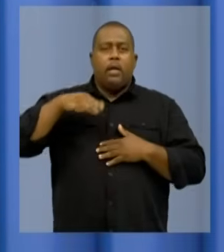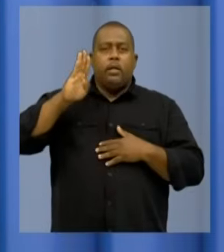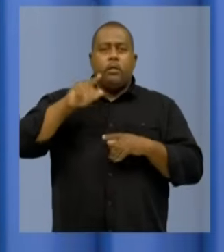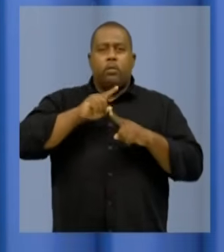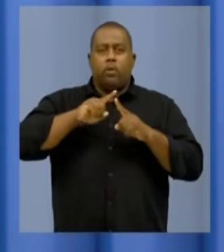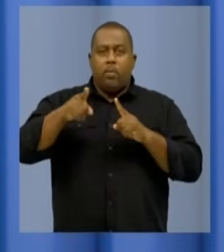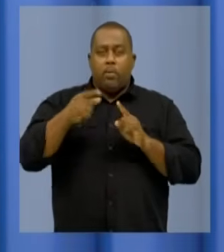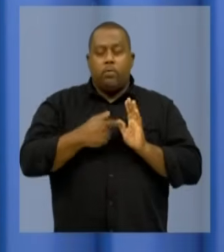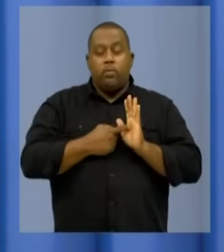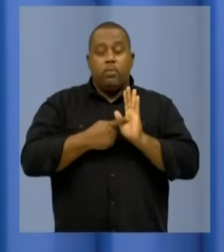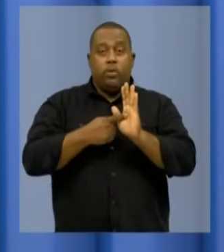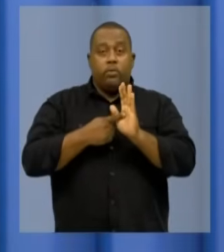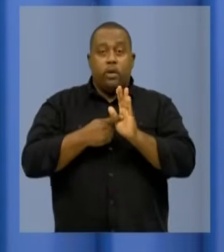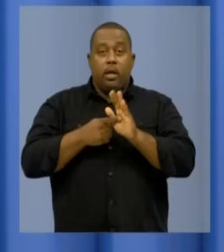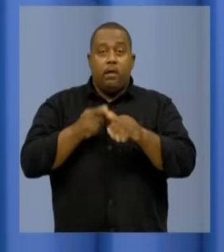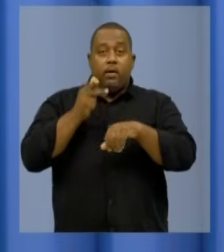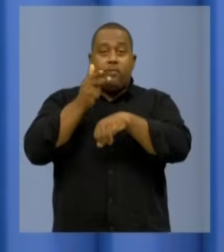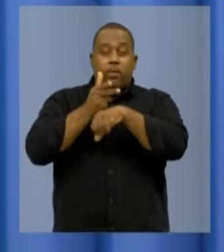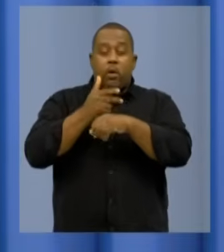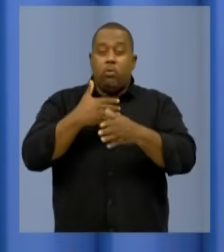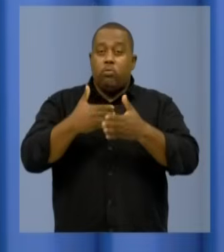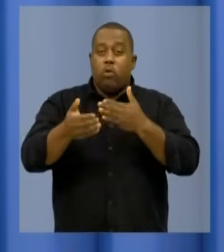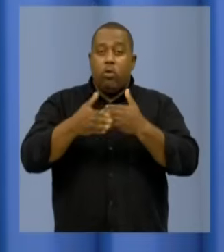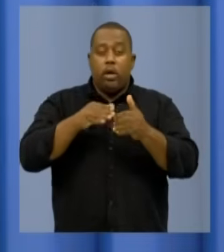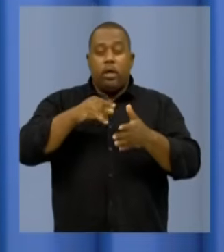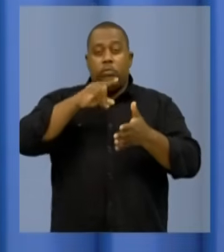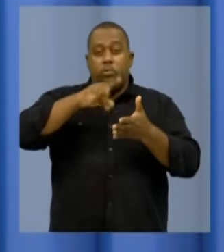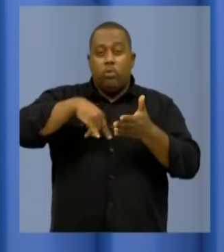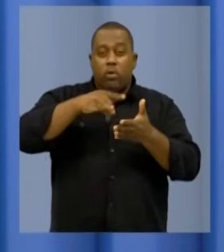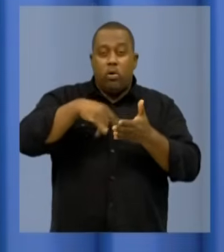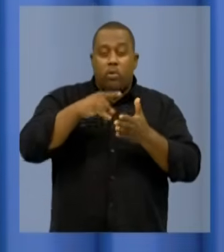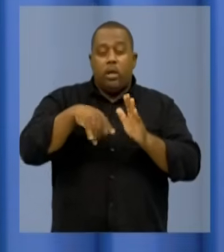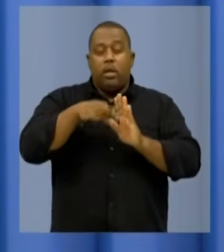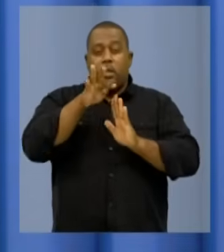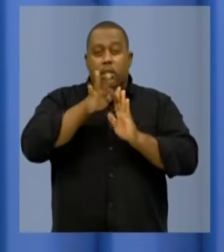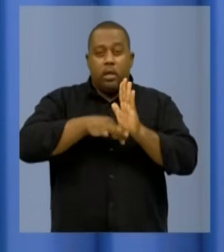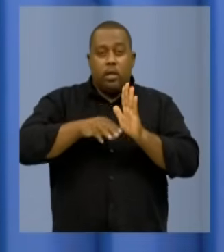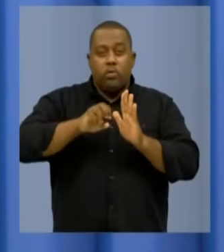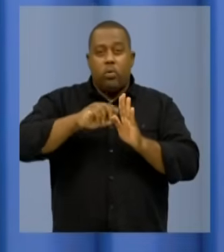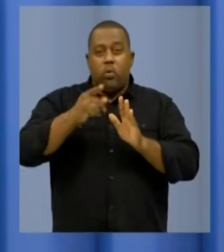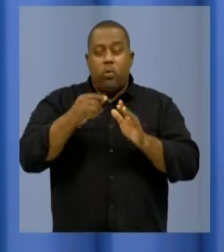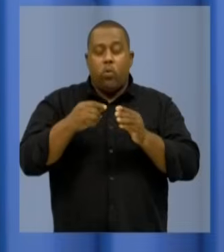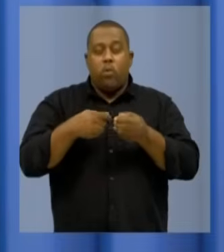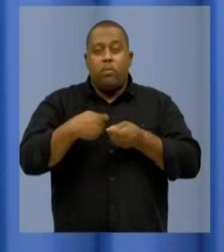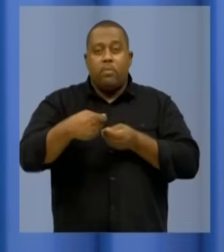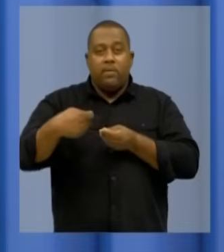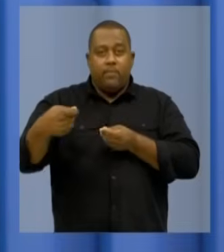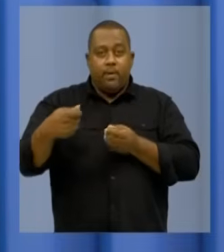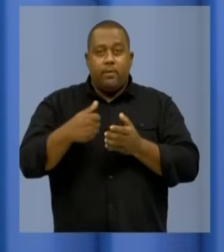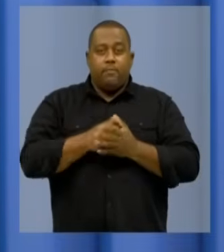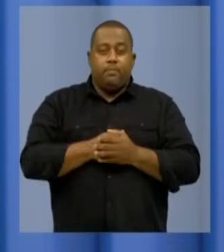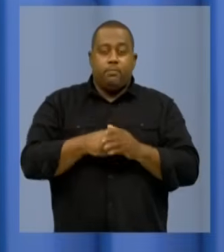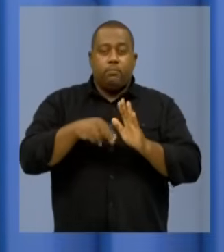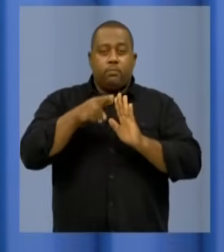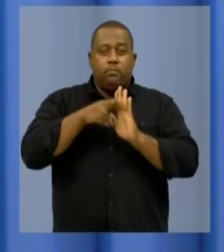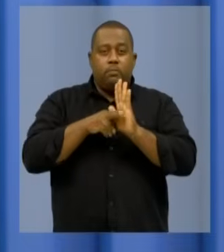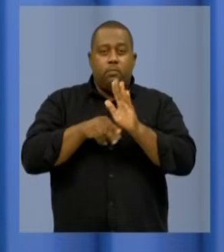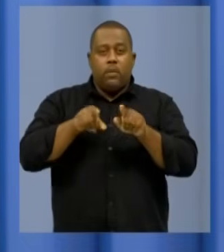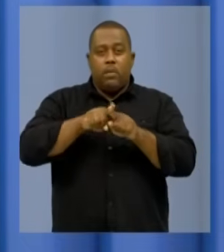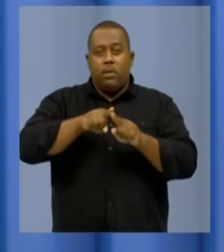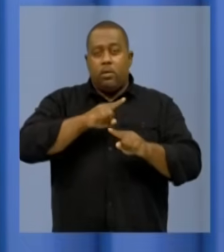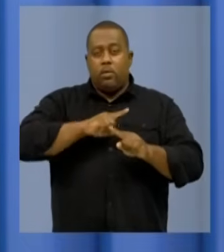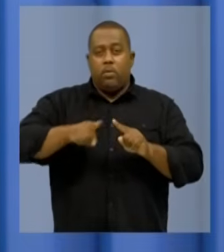para as câmeras qualquer tipo de documento, texto ou panfleto. As regras também não permitem